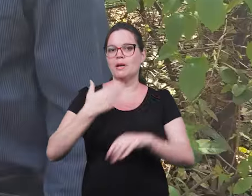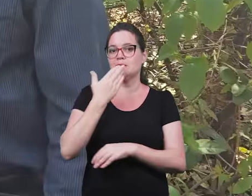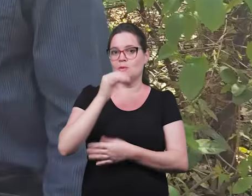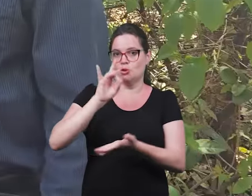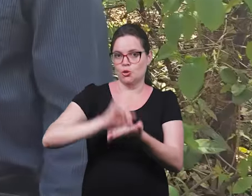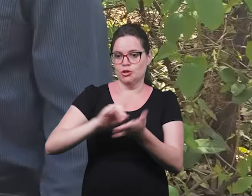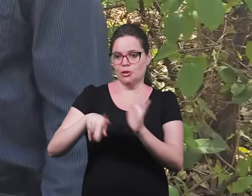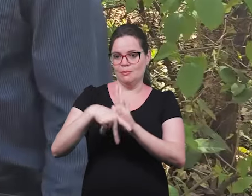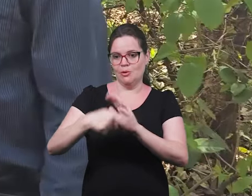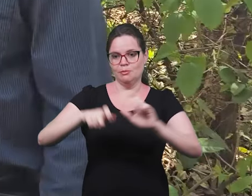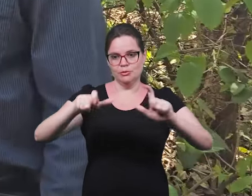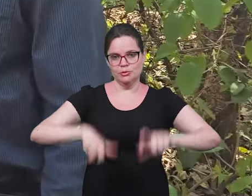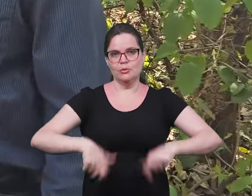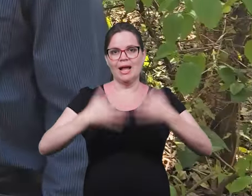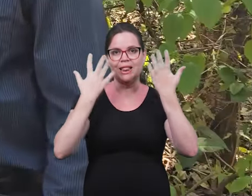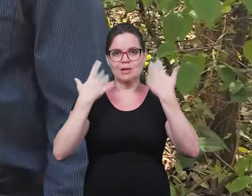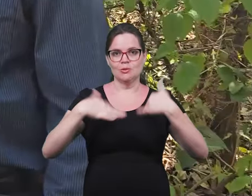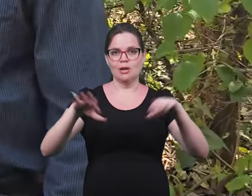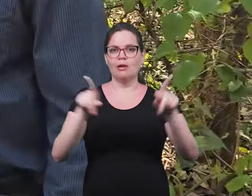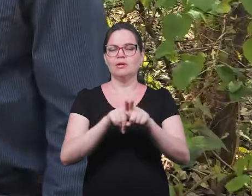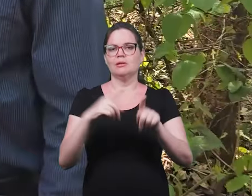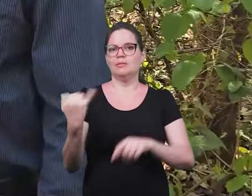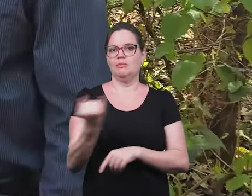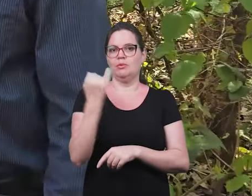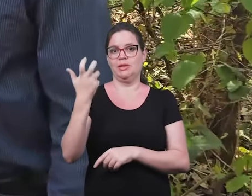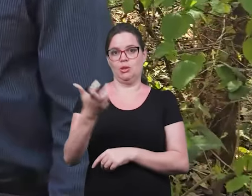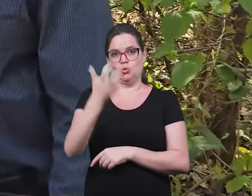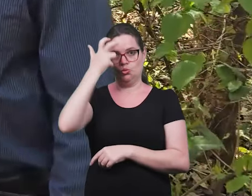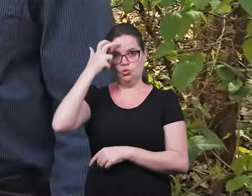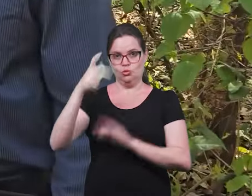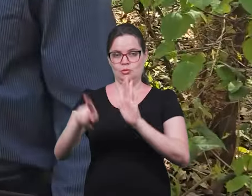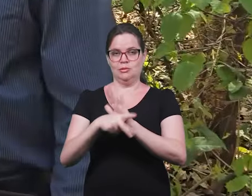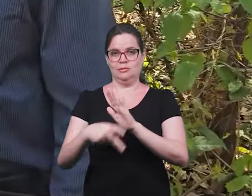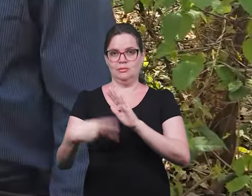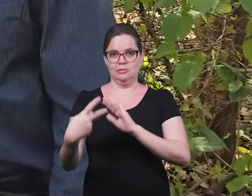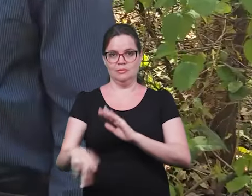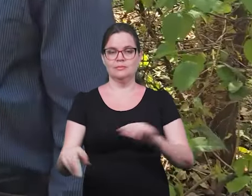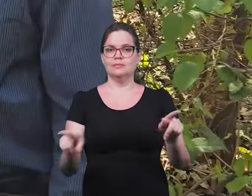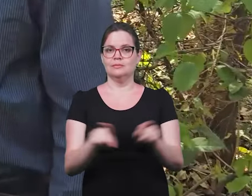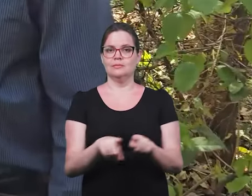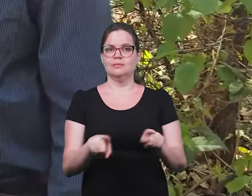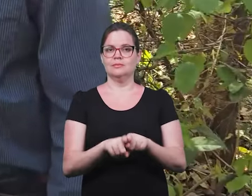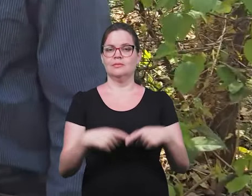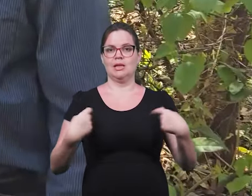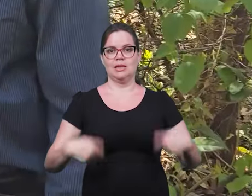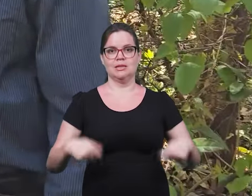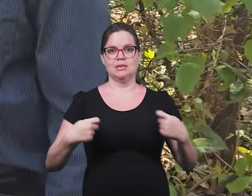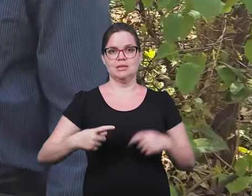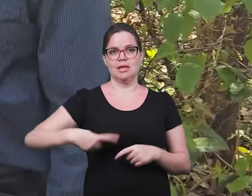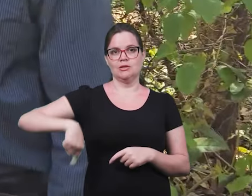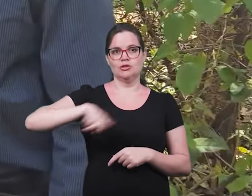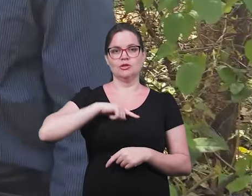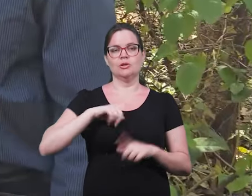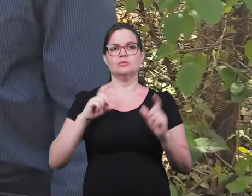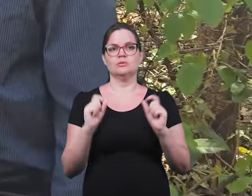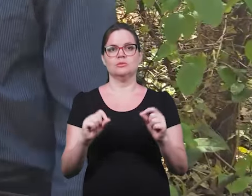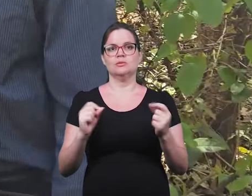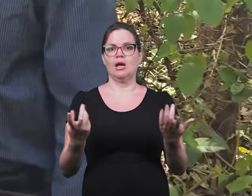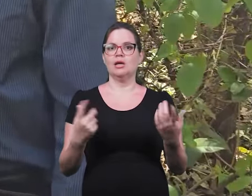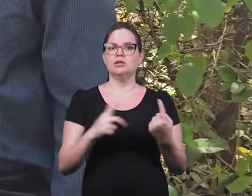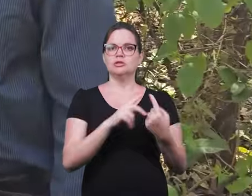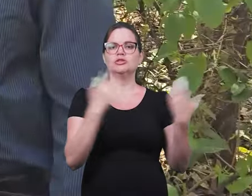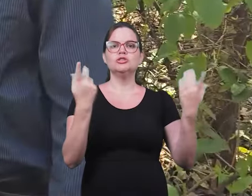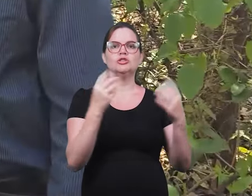alimentícias nativas, sua importância cultural, a necessidade que a gente tem